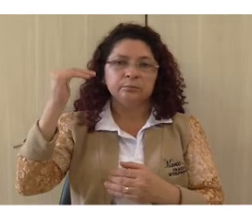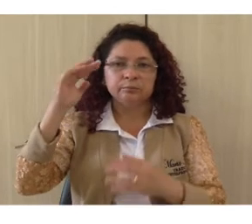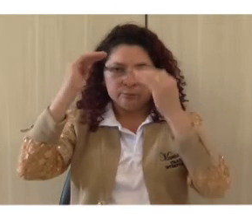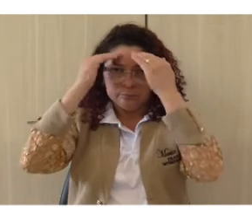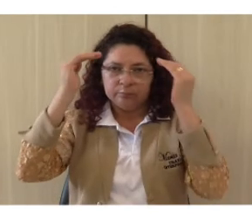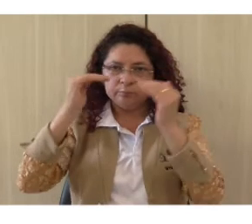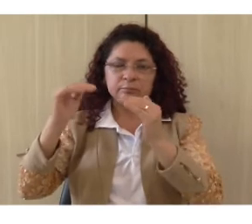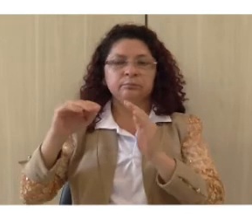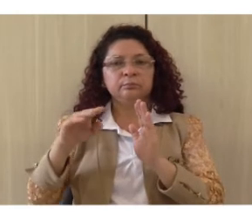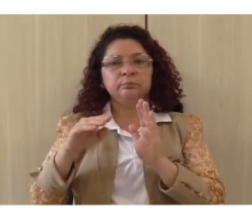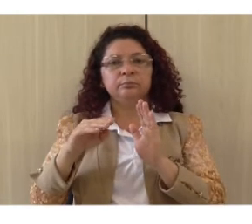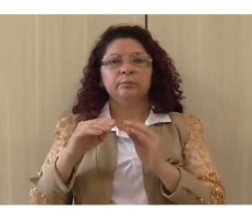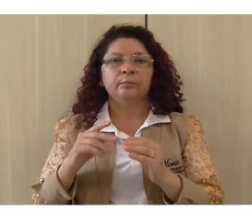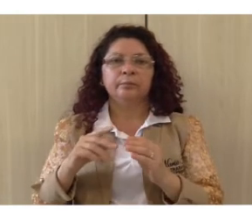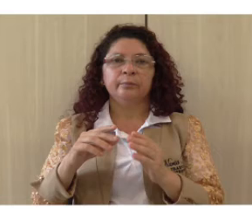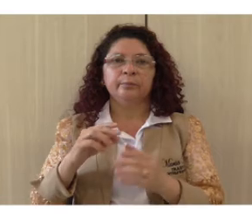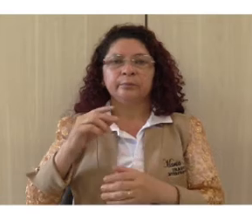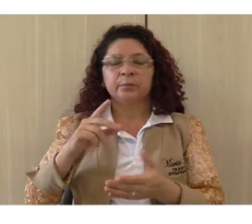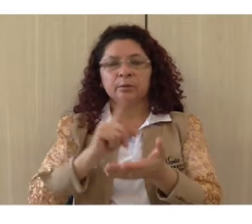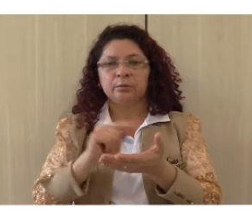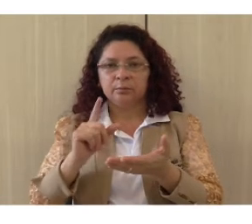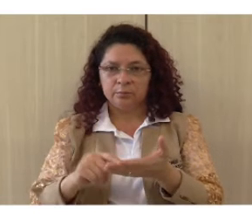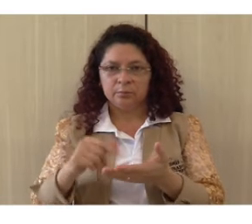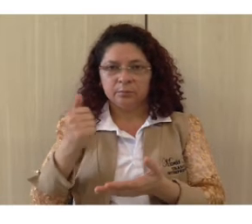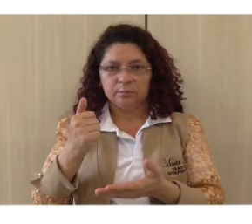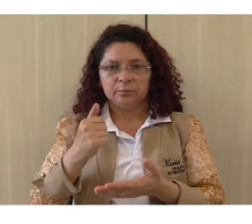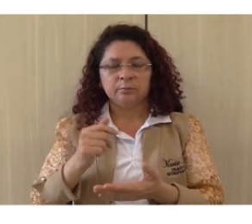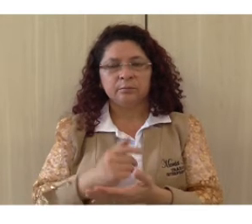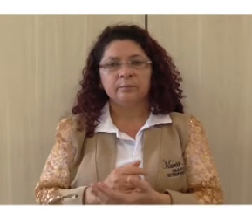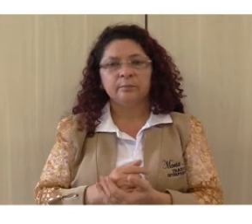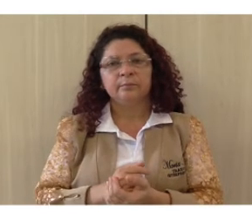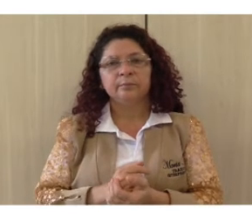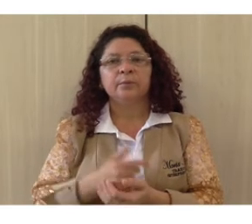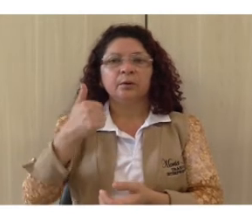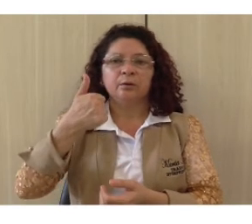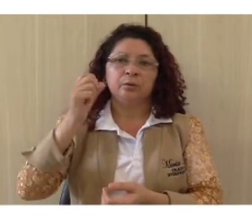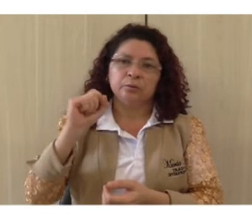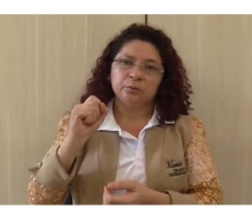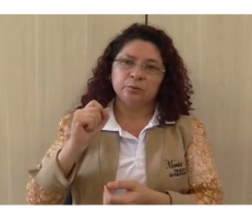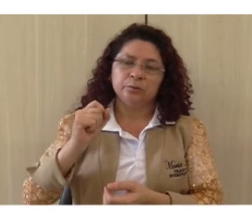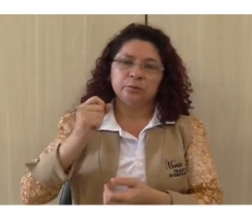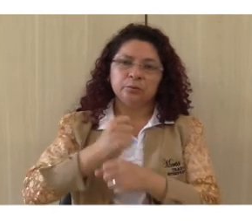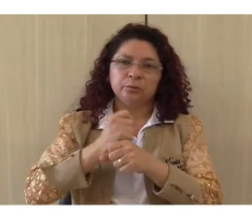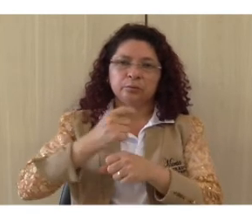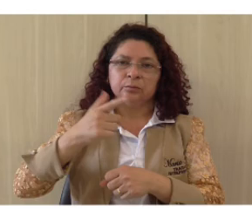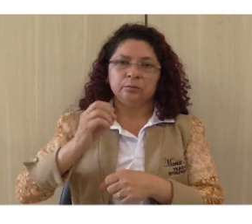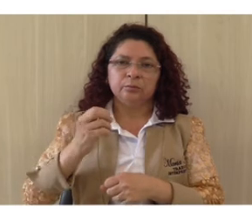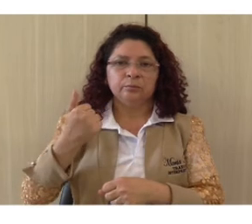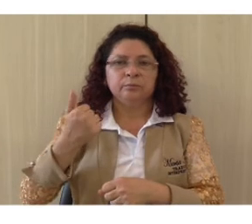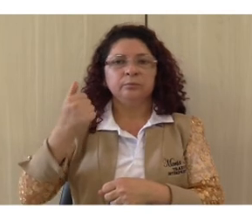obedecendo ao que prevê o parágrafo único do artigo 11 da Portaria Normativa número 18 de 2012 do